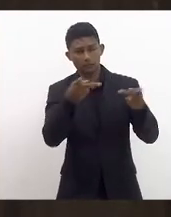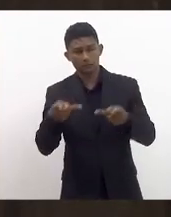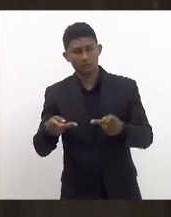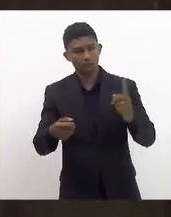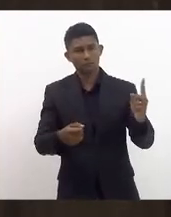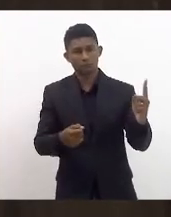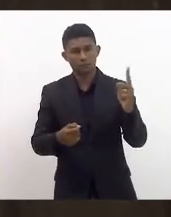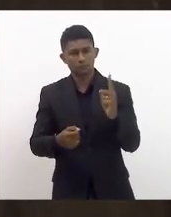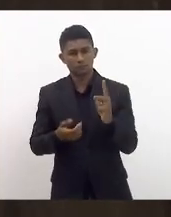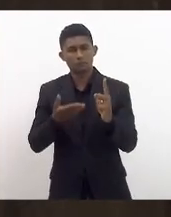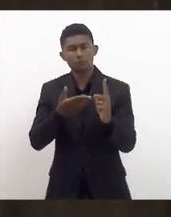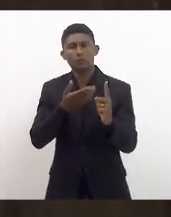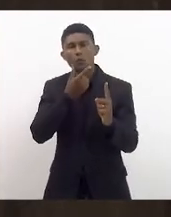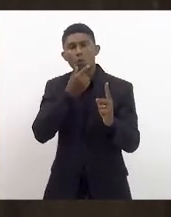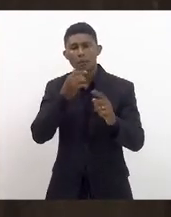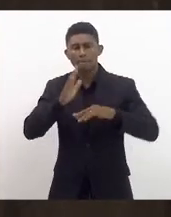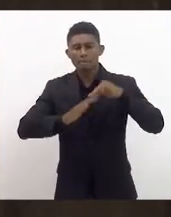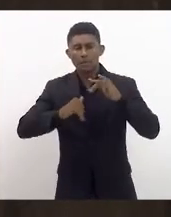economista Raul...